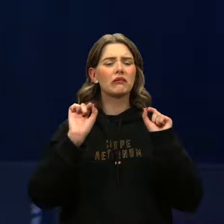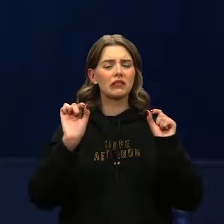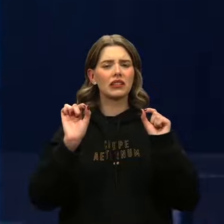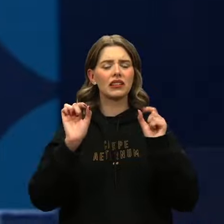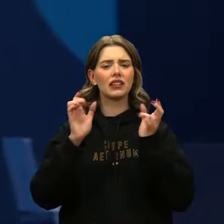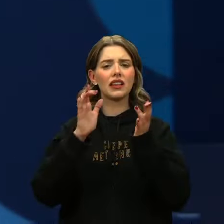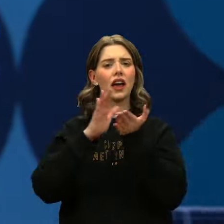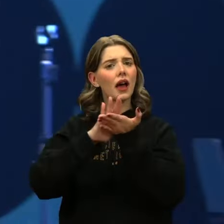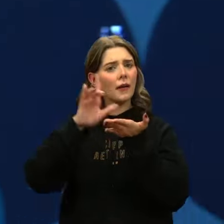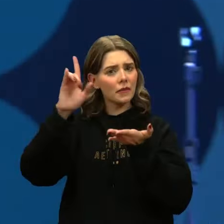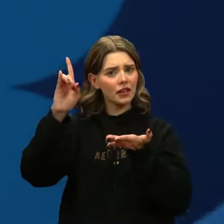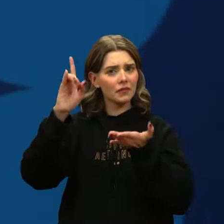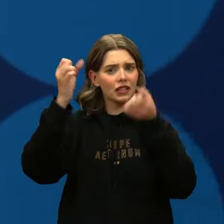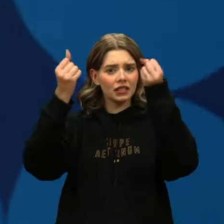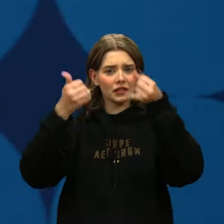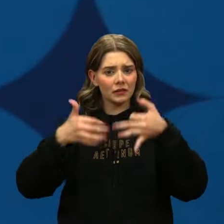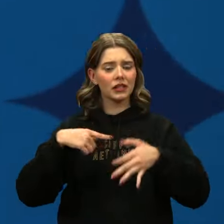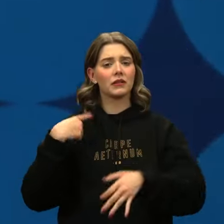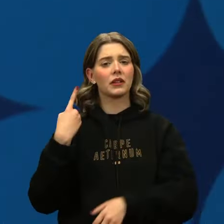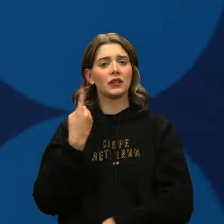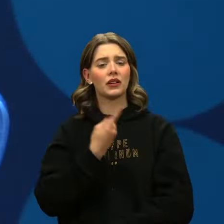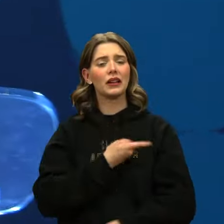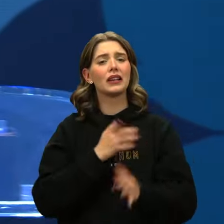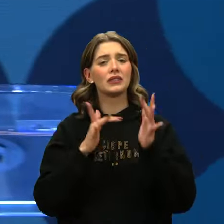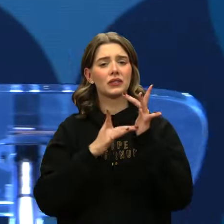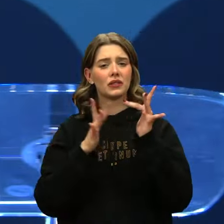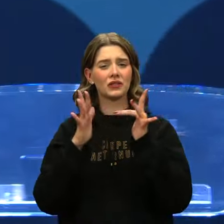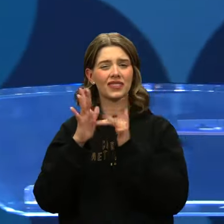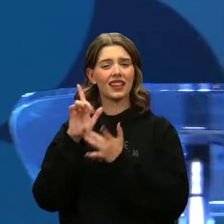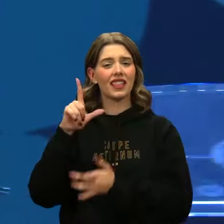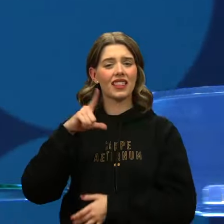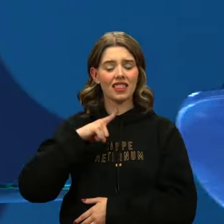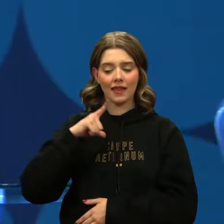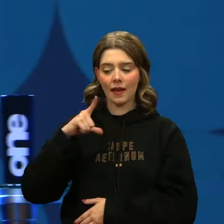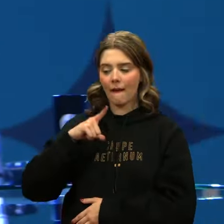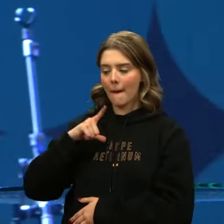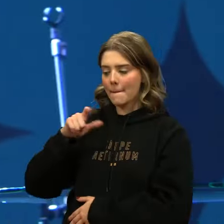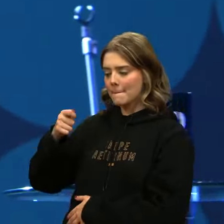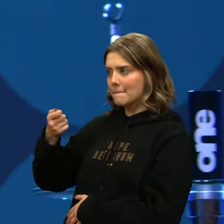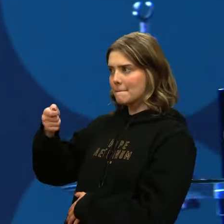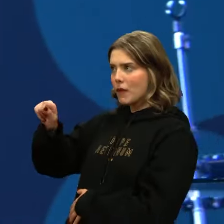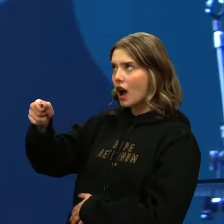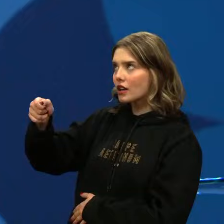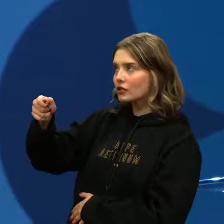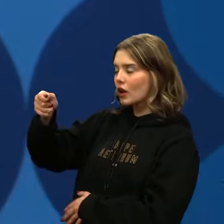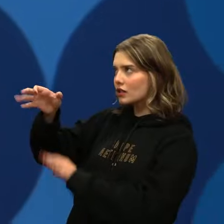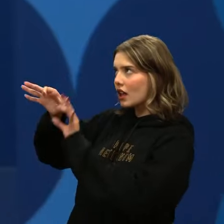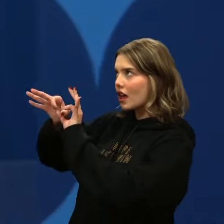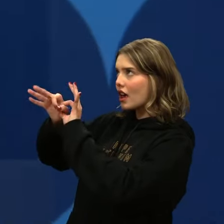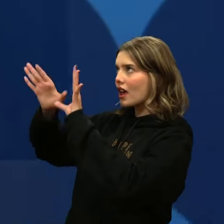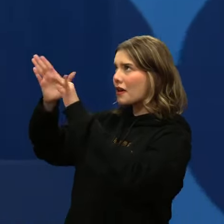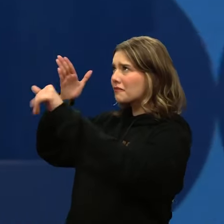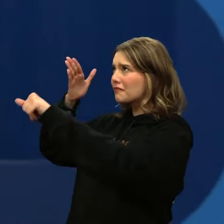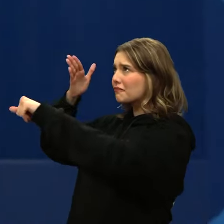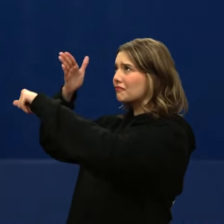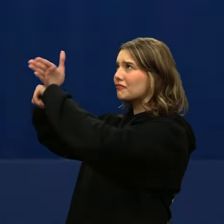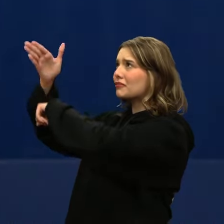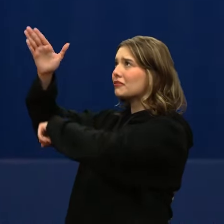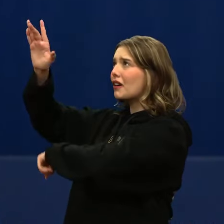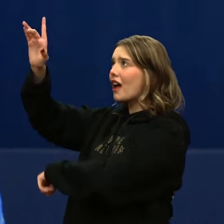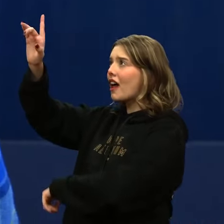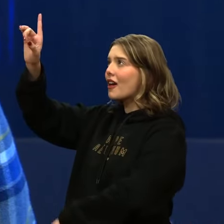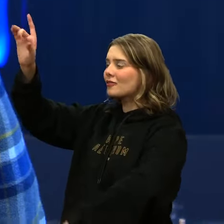seguinte: Jesus é aquele que tem a chave de acesso ao trono da graça de Deus em suas mãos. Quando ele